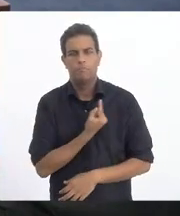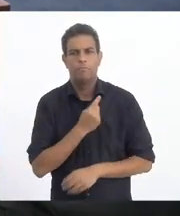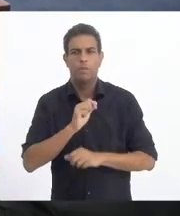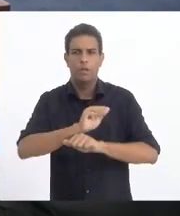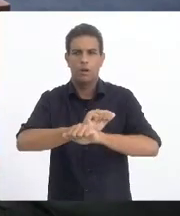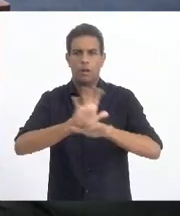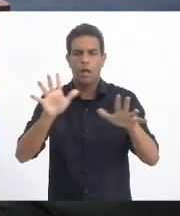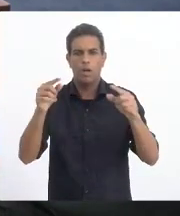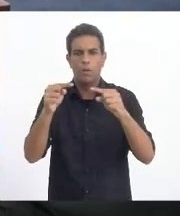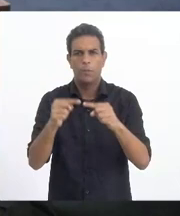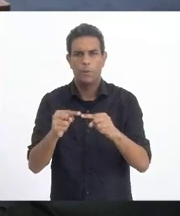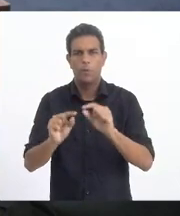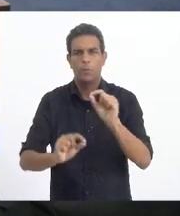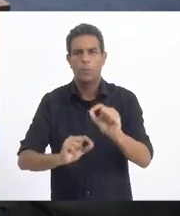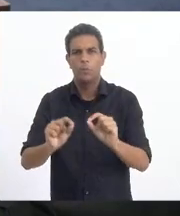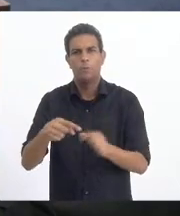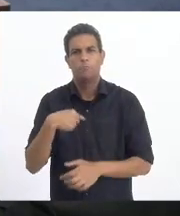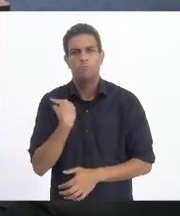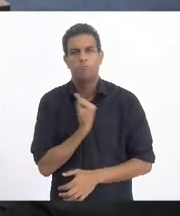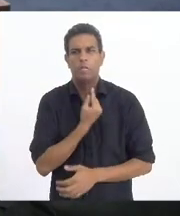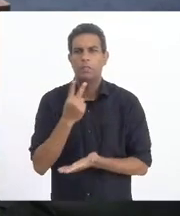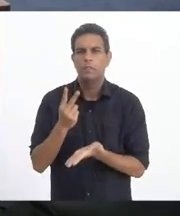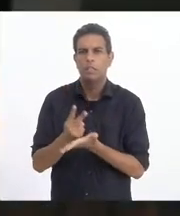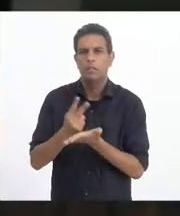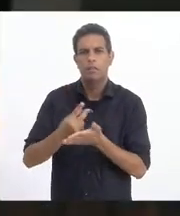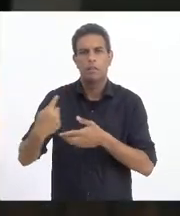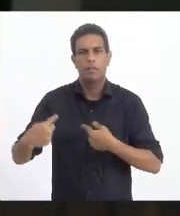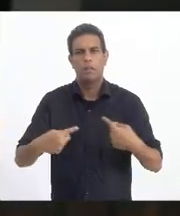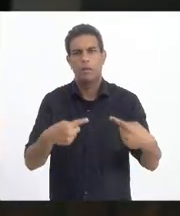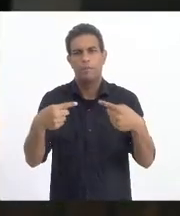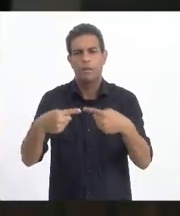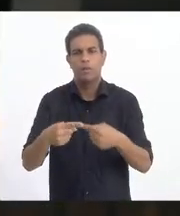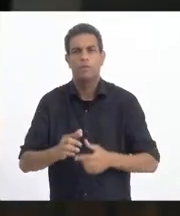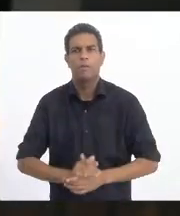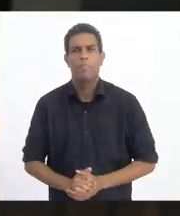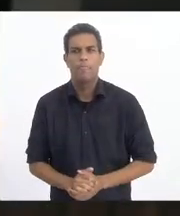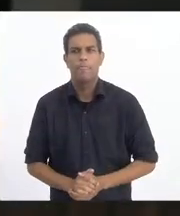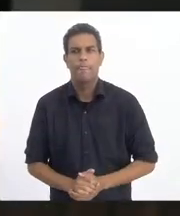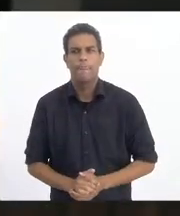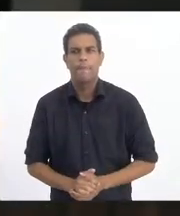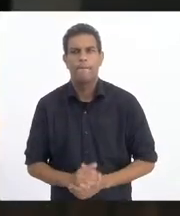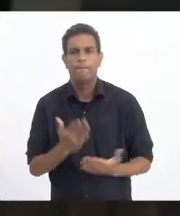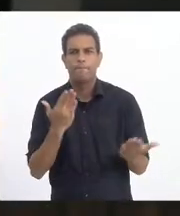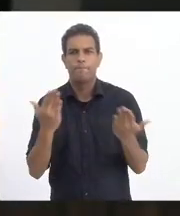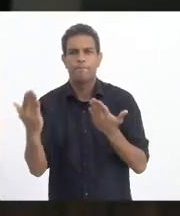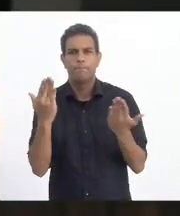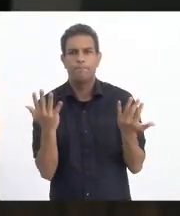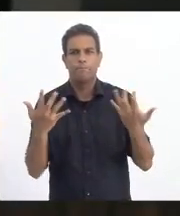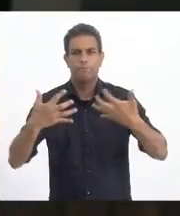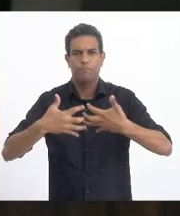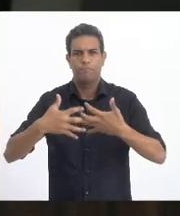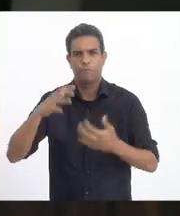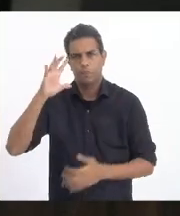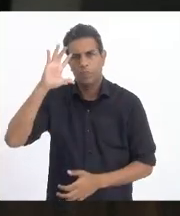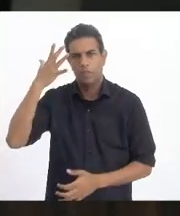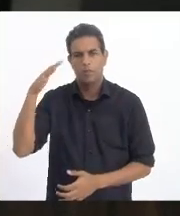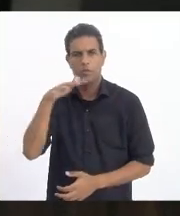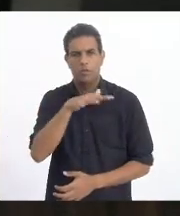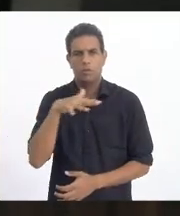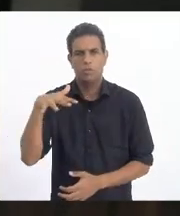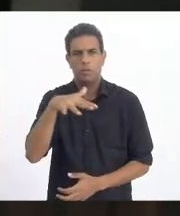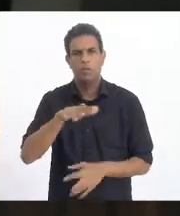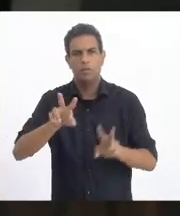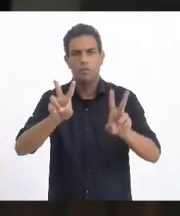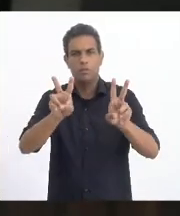claro naquilo que sempre debati com todos. A questão da paridade e integralidade está resolvida. Vai para o texto